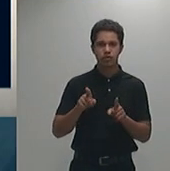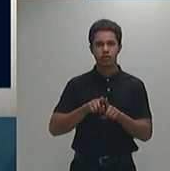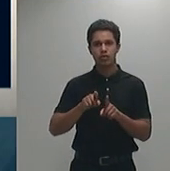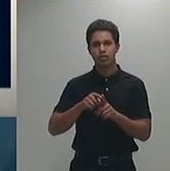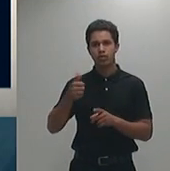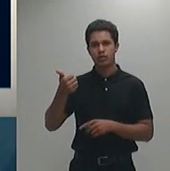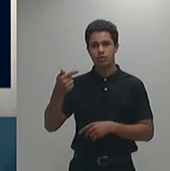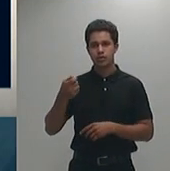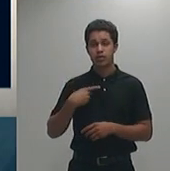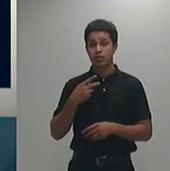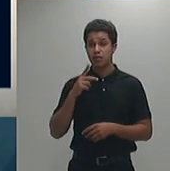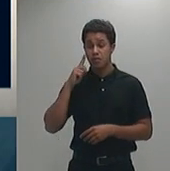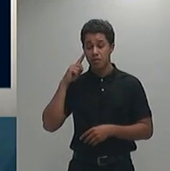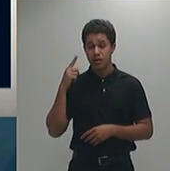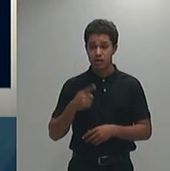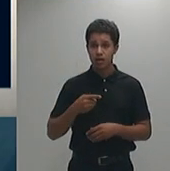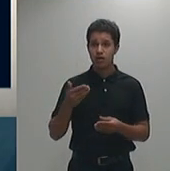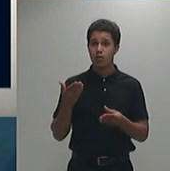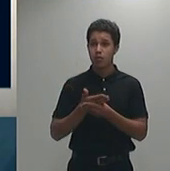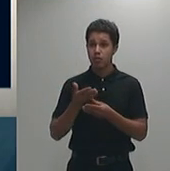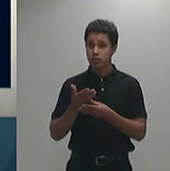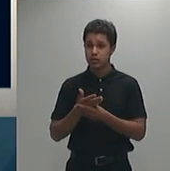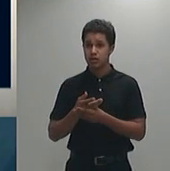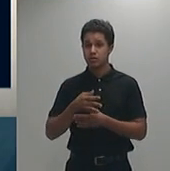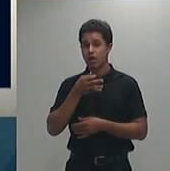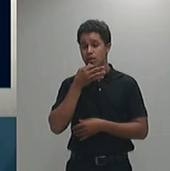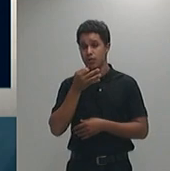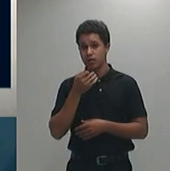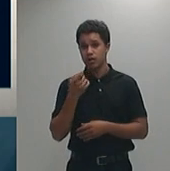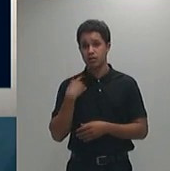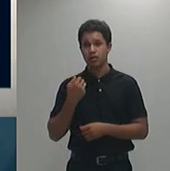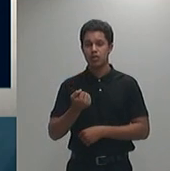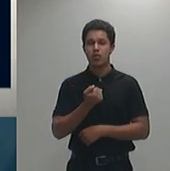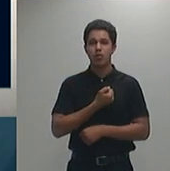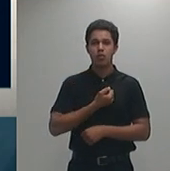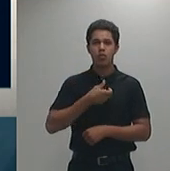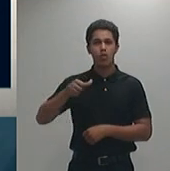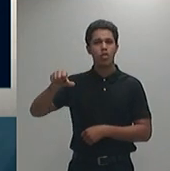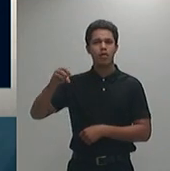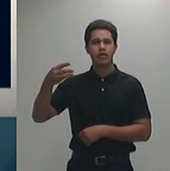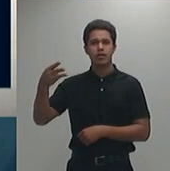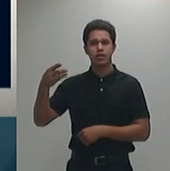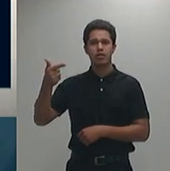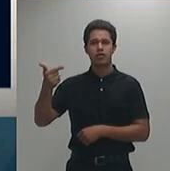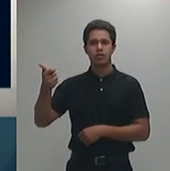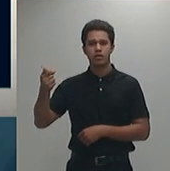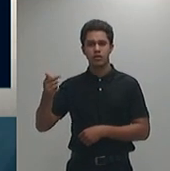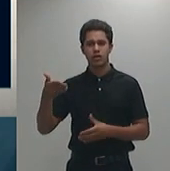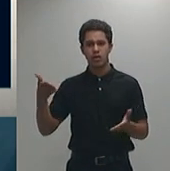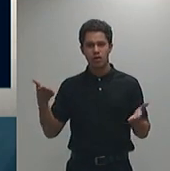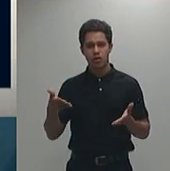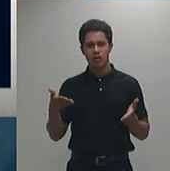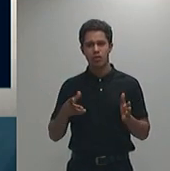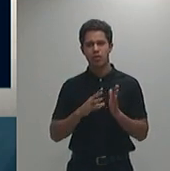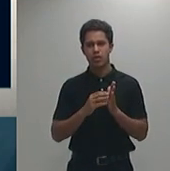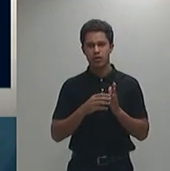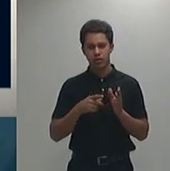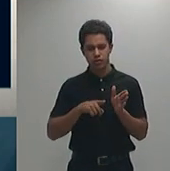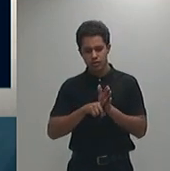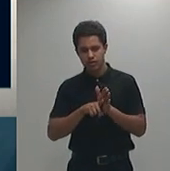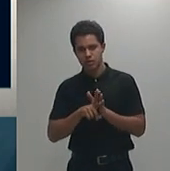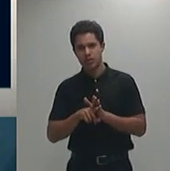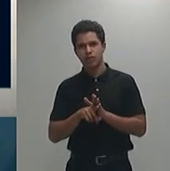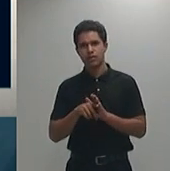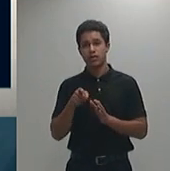instauração do procedimento arbitral que teve o número 9317 objeto hoje exame tendo por propósito